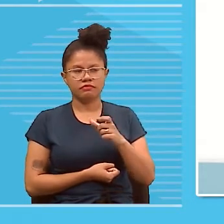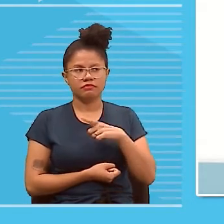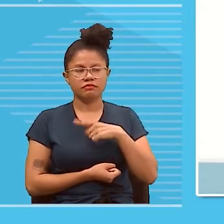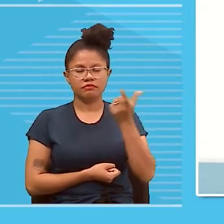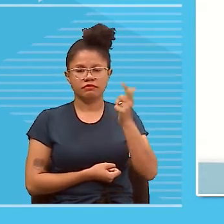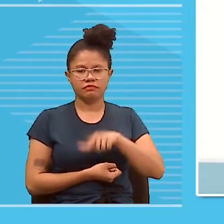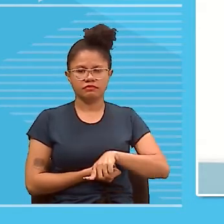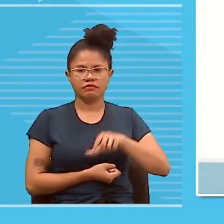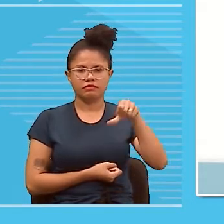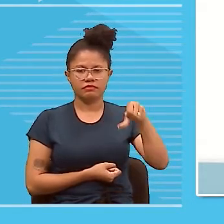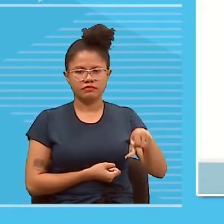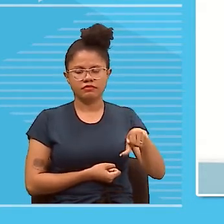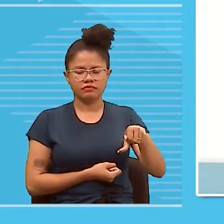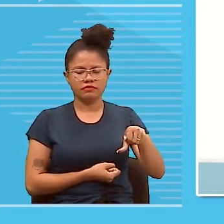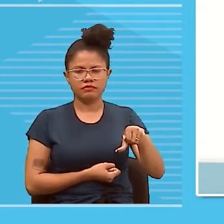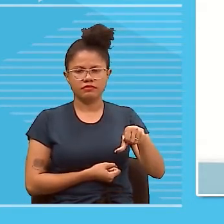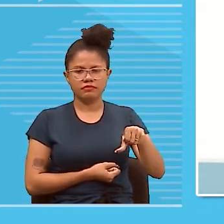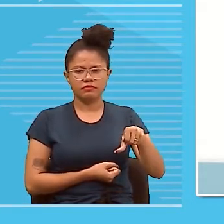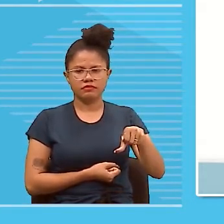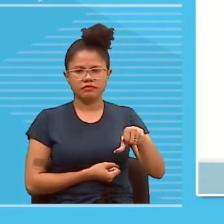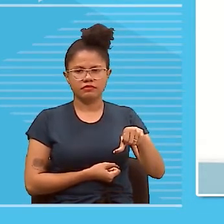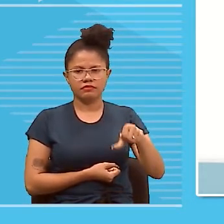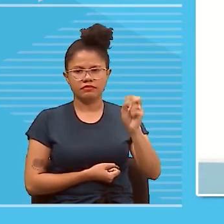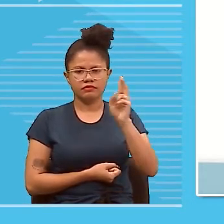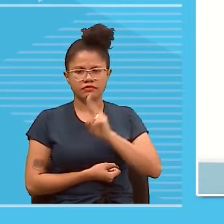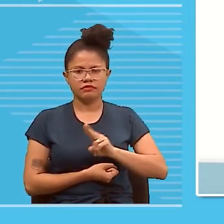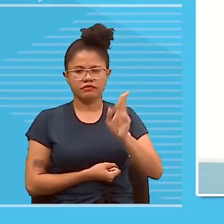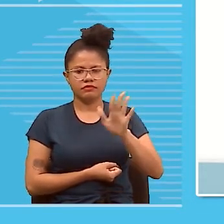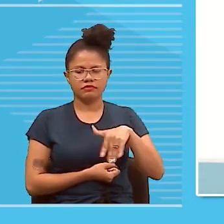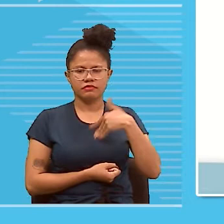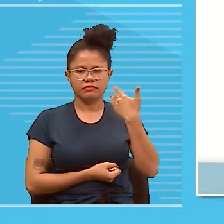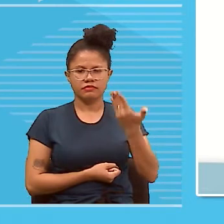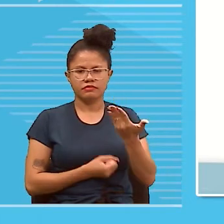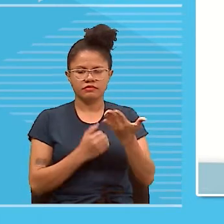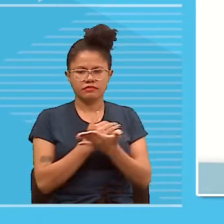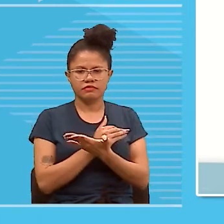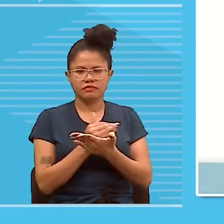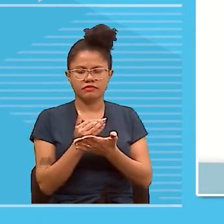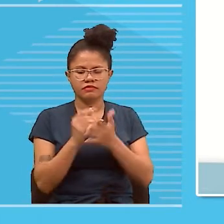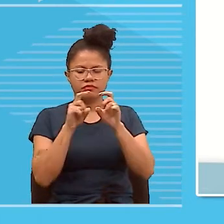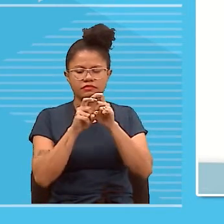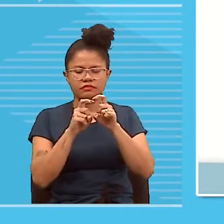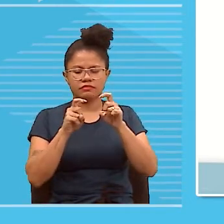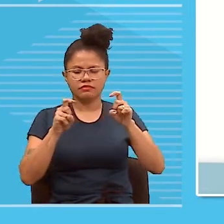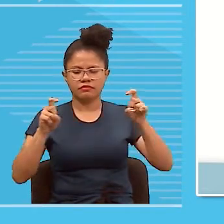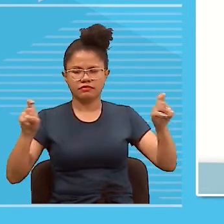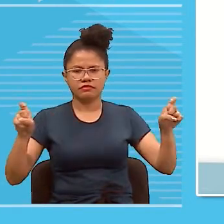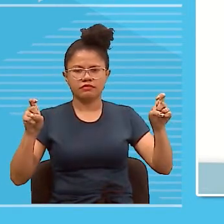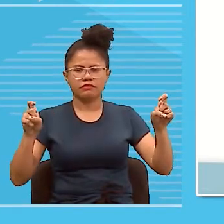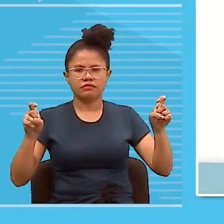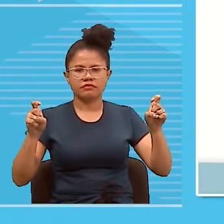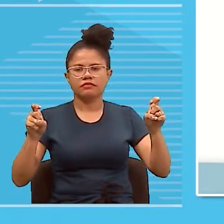restantes introduzem orações subordinadas adverbiais